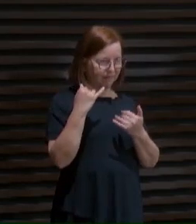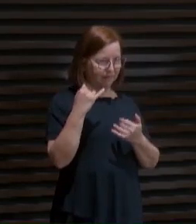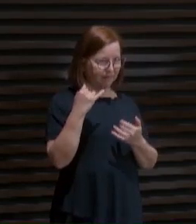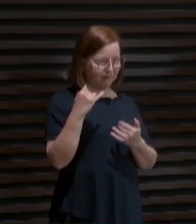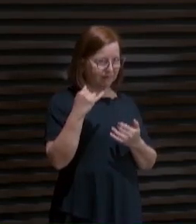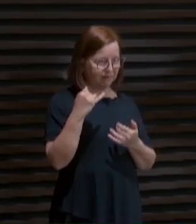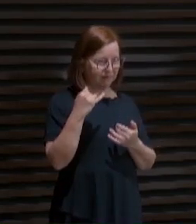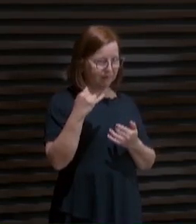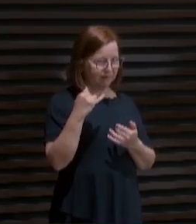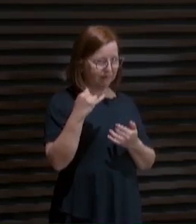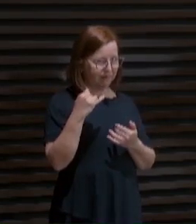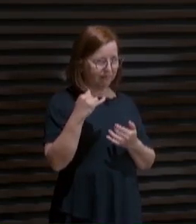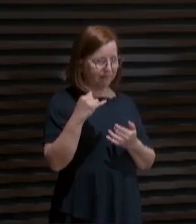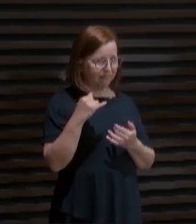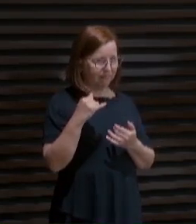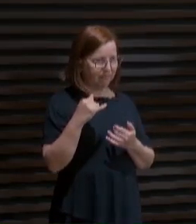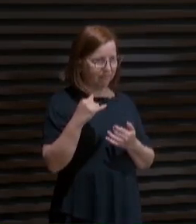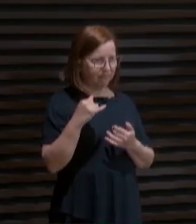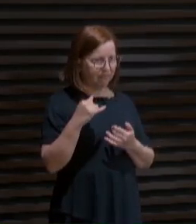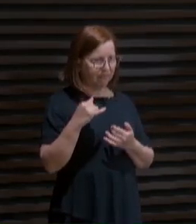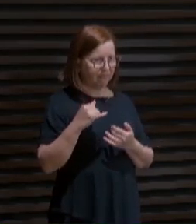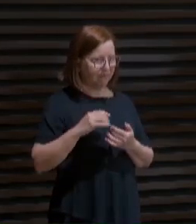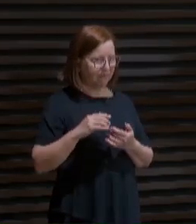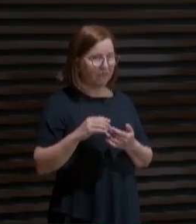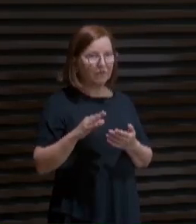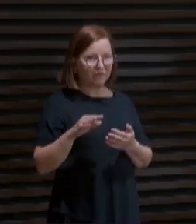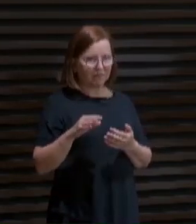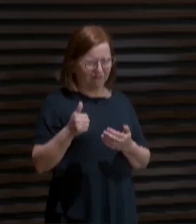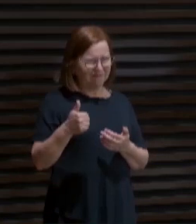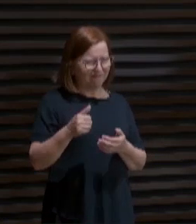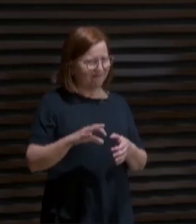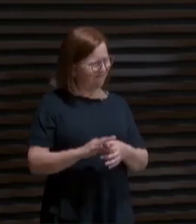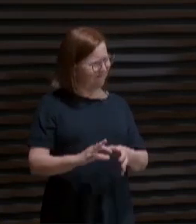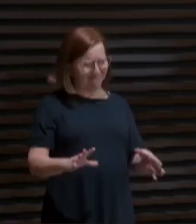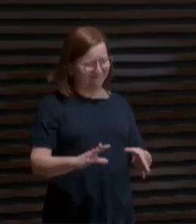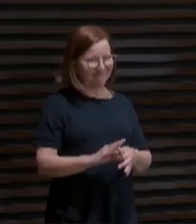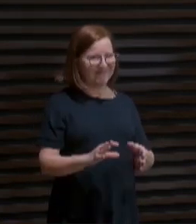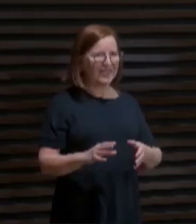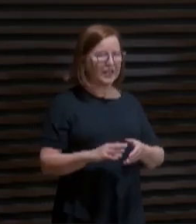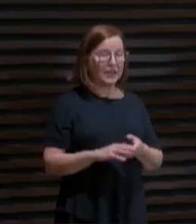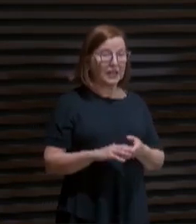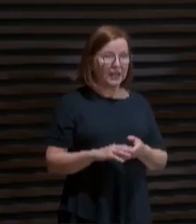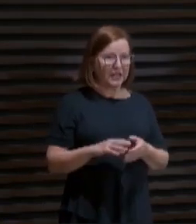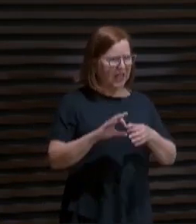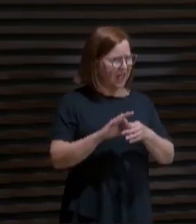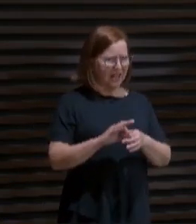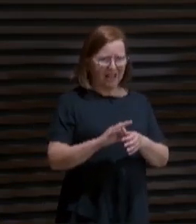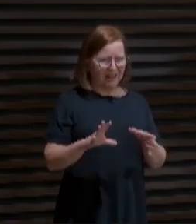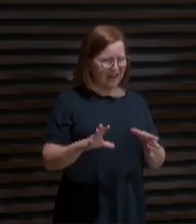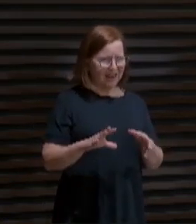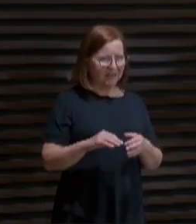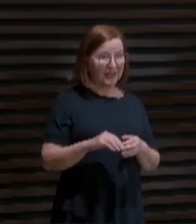eis que eu porei uma porção de lã na eira. Se o orvalho estiver